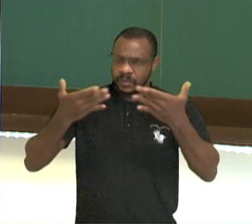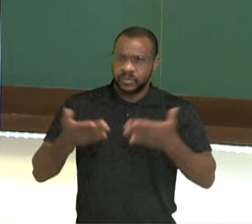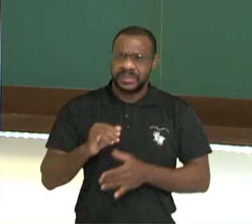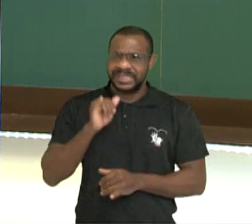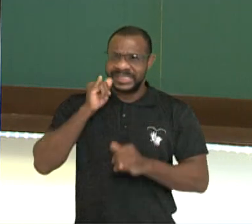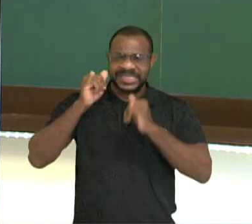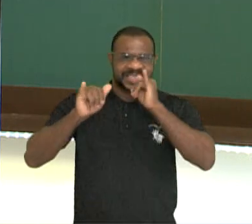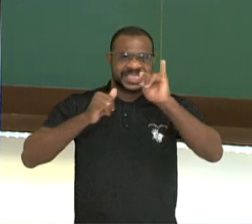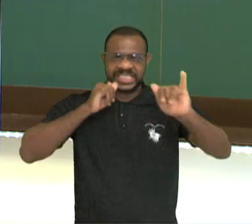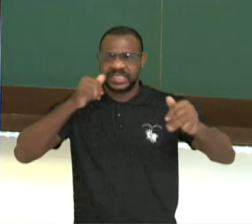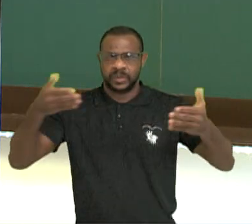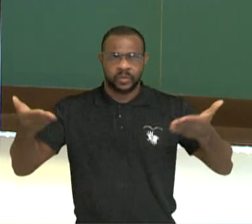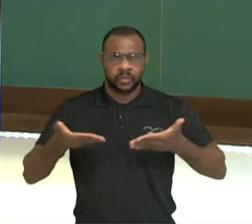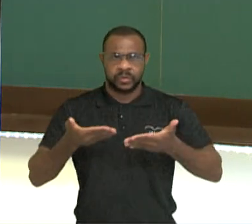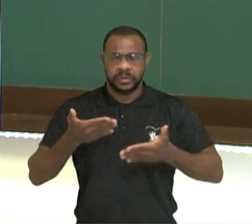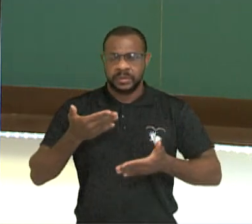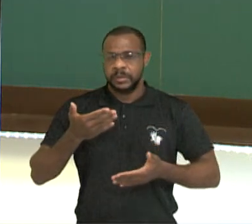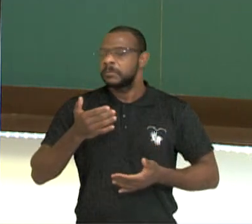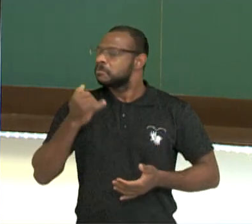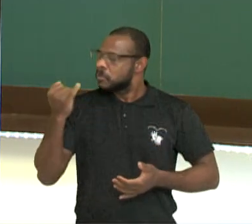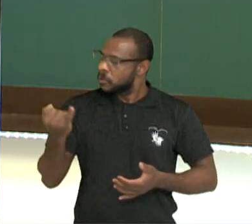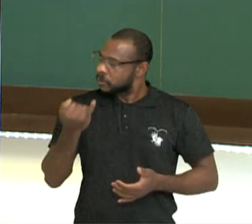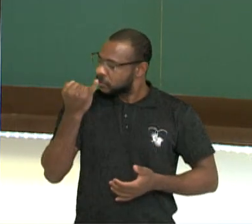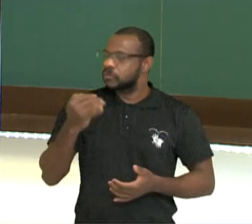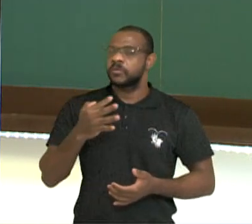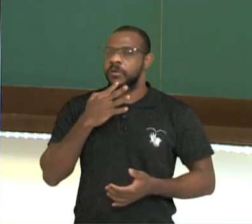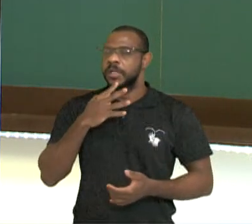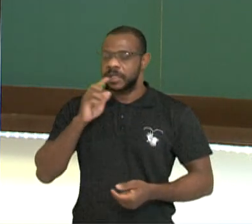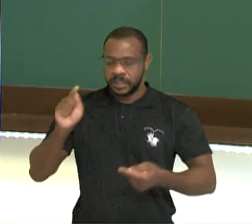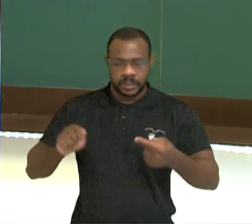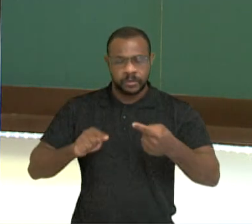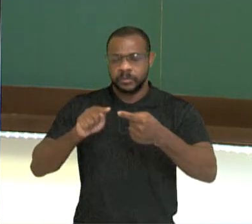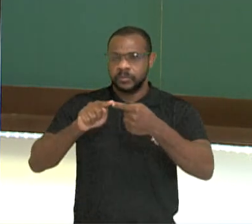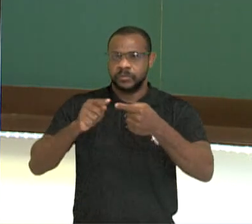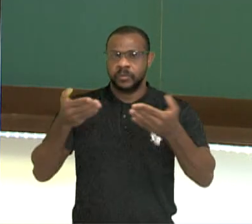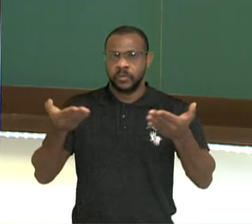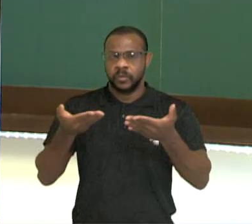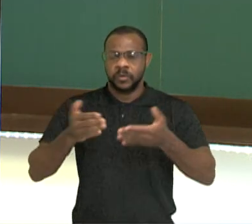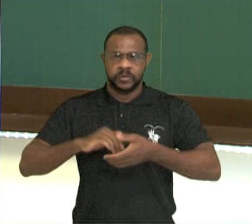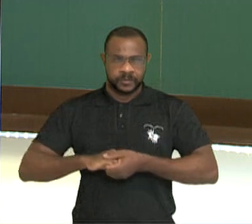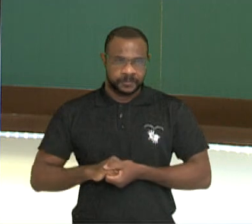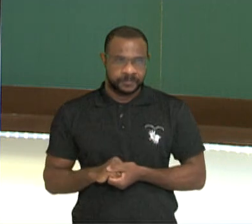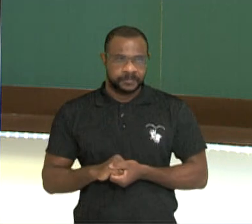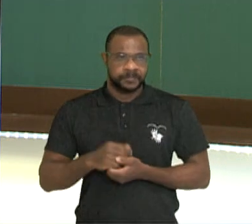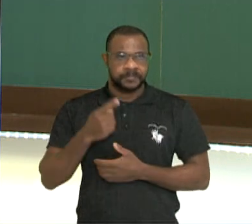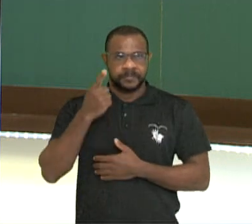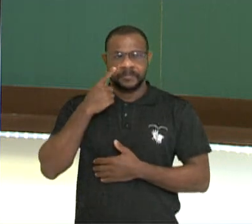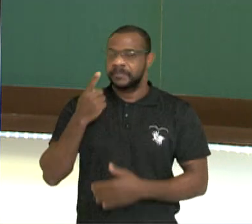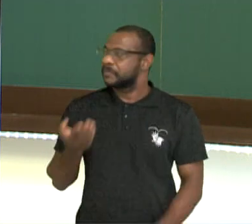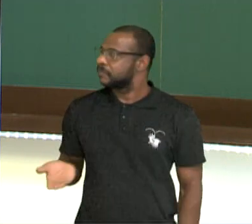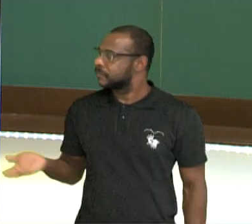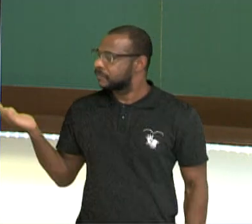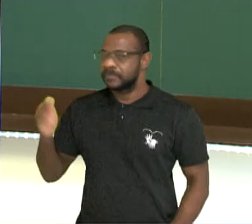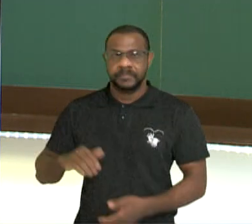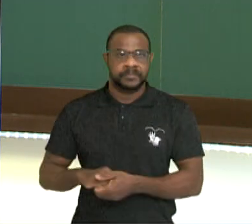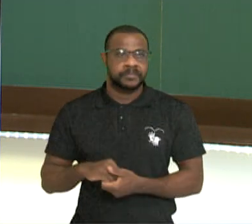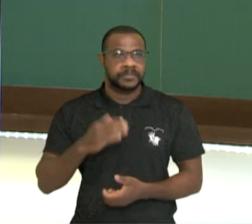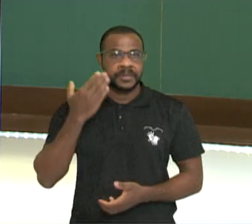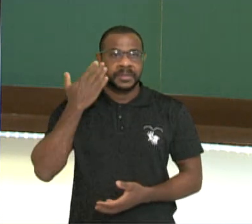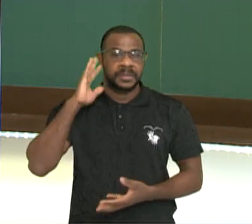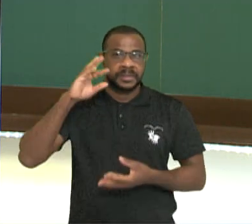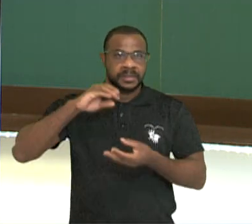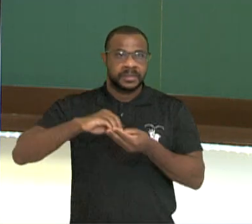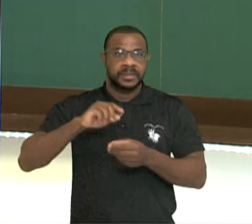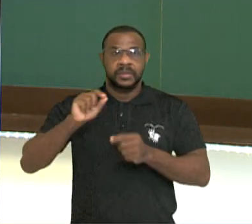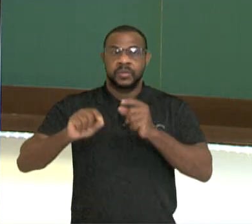é importante também conhecermos os objetivos que serão propostos durante essa nossa aula de hoje. Então confere aqui, ó. Compreender a importância